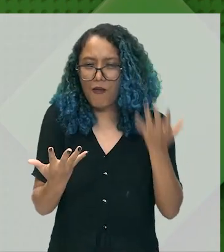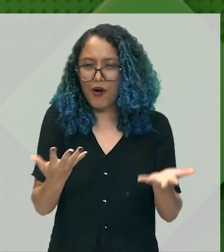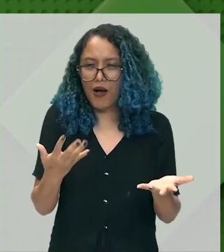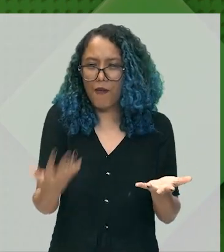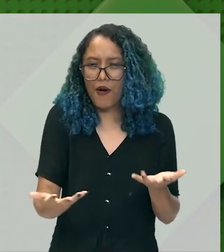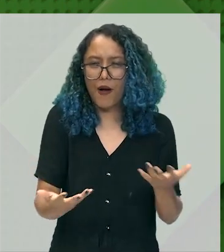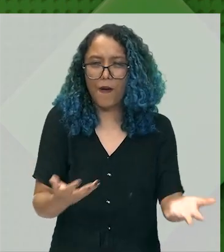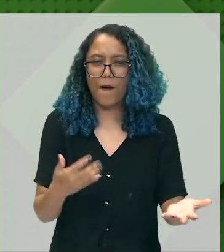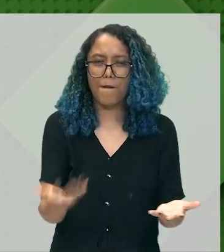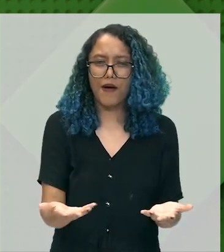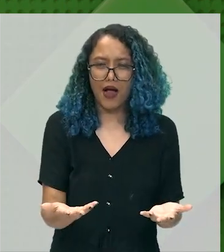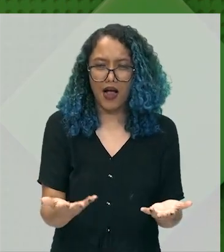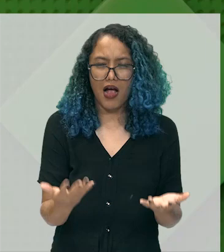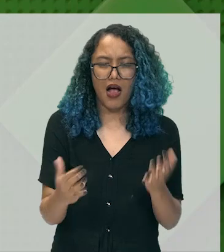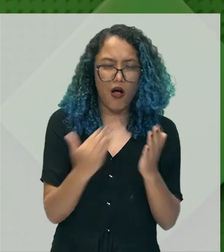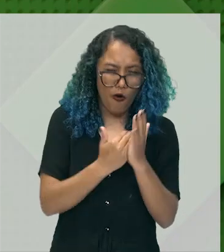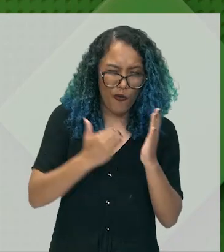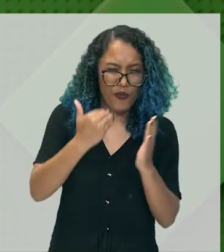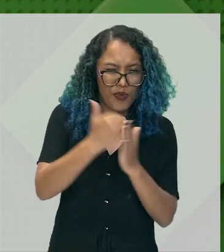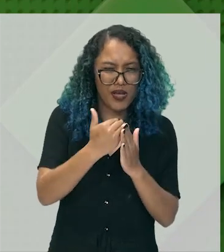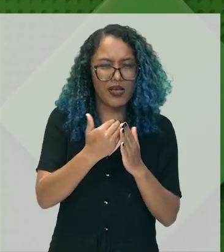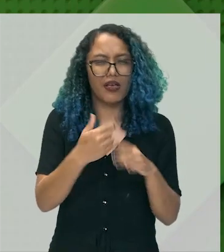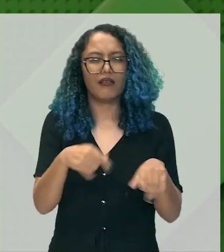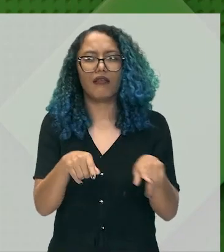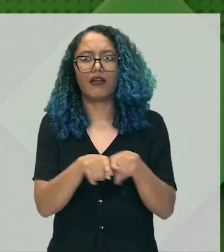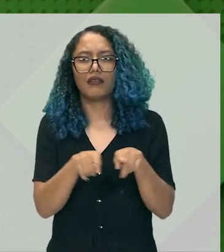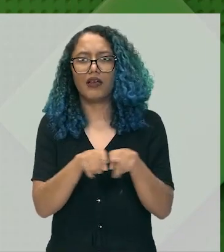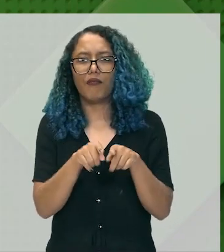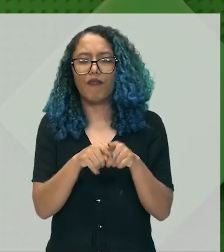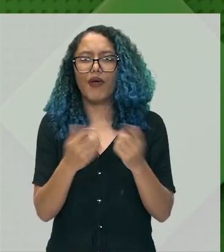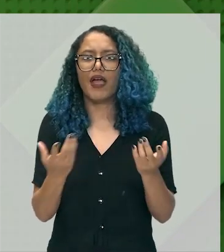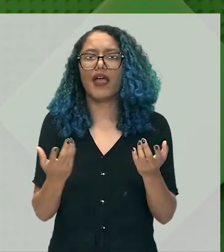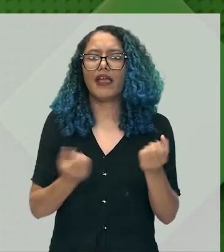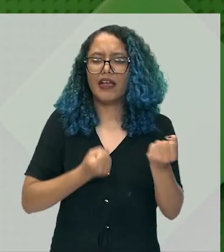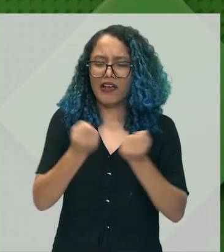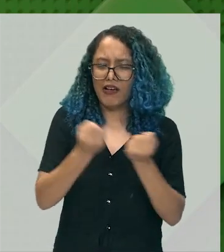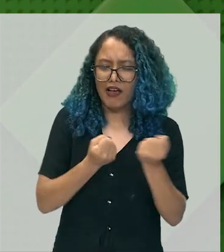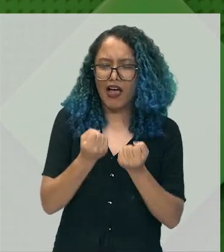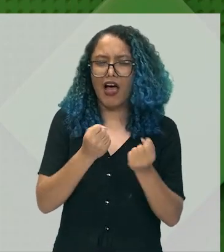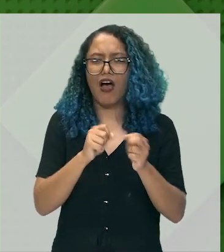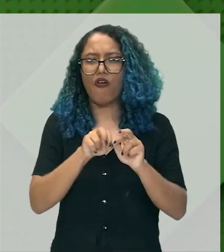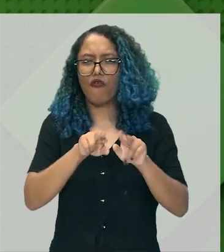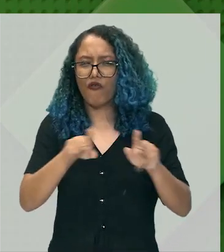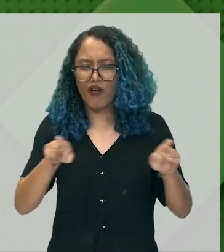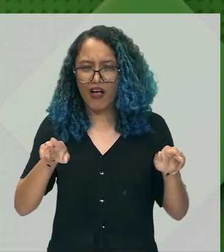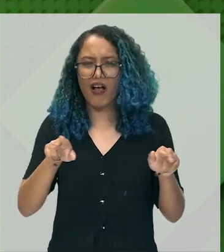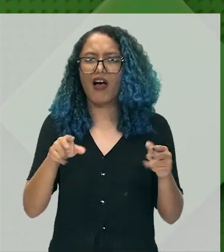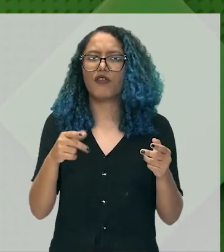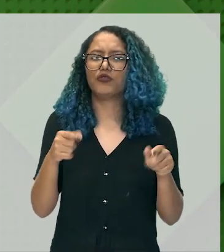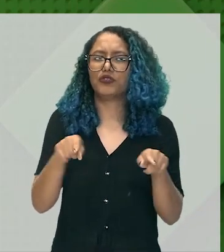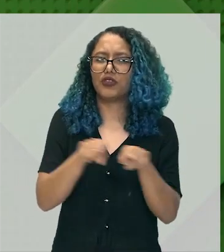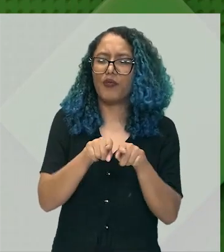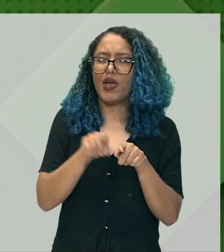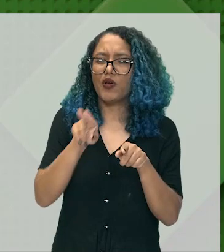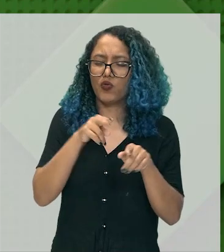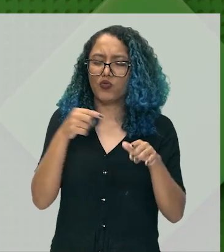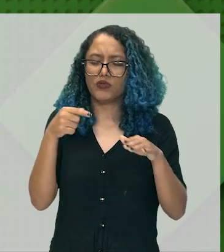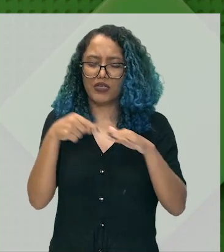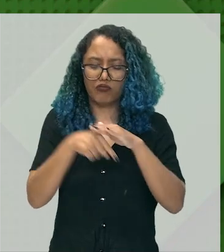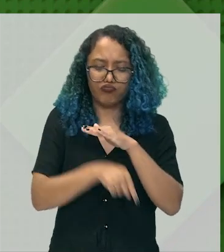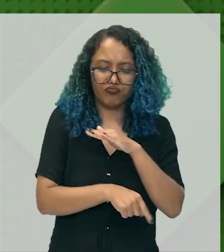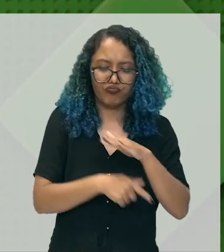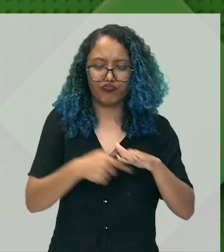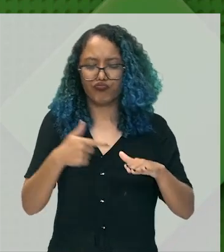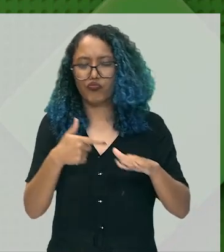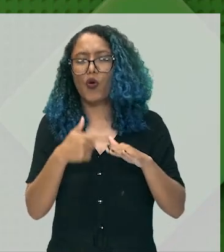desmatamento ao longo do tempo? Será que está aumentando a quantidade de carros, de uso de combustíveis fósseis, né? Por exemplo,